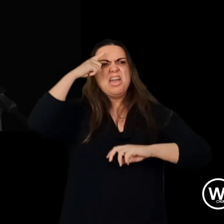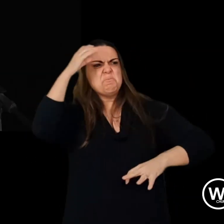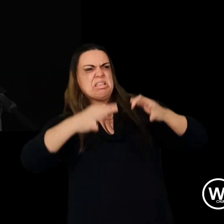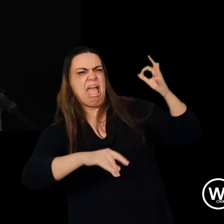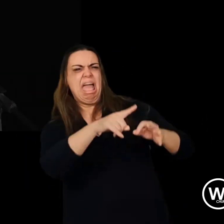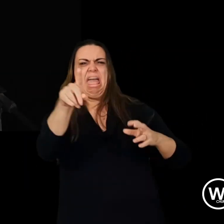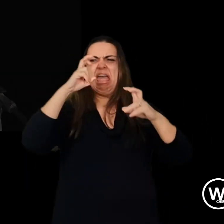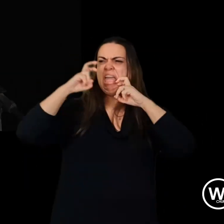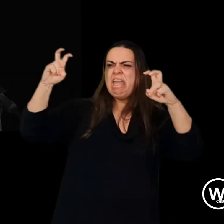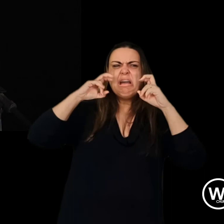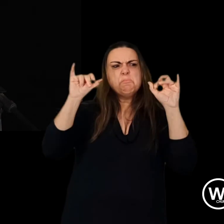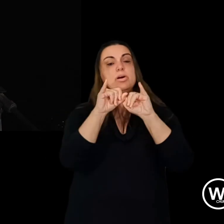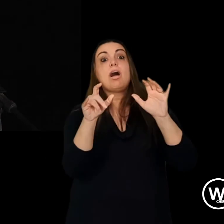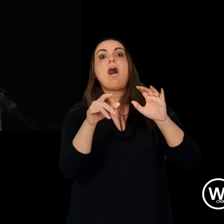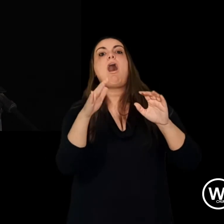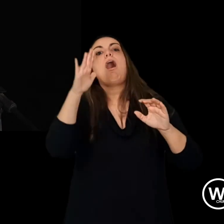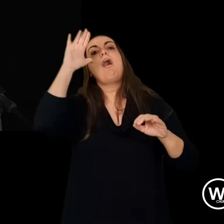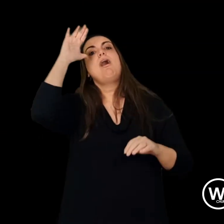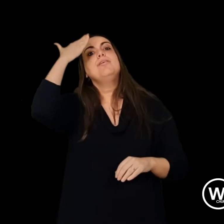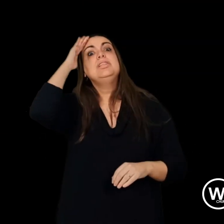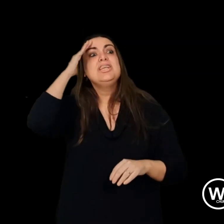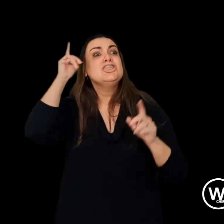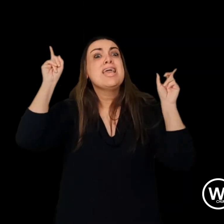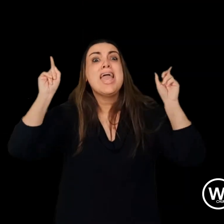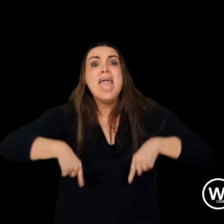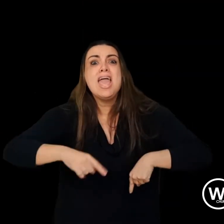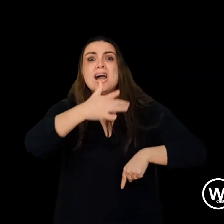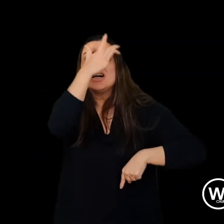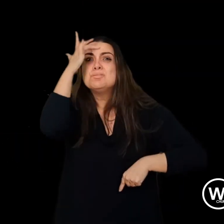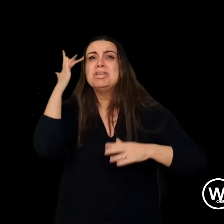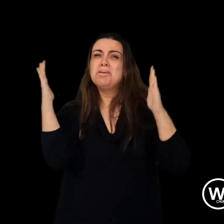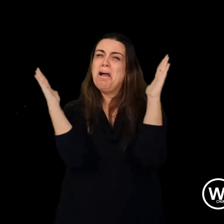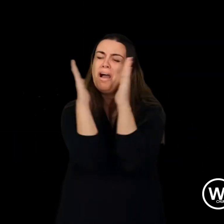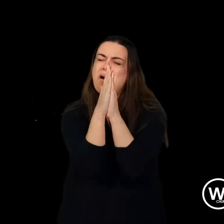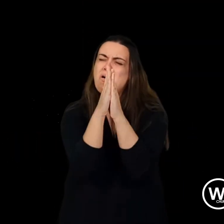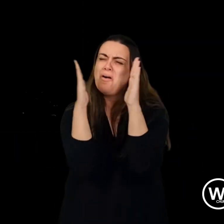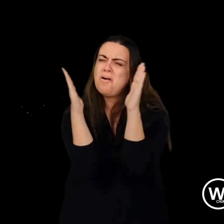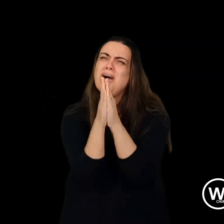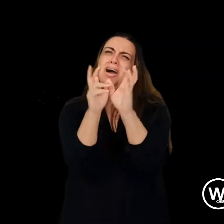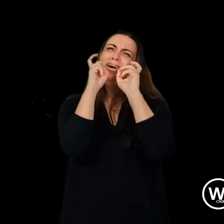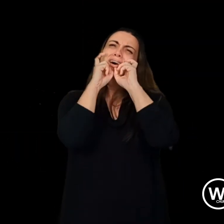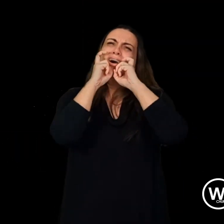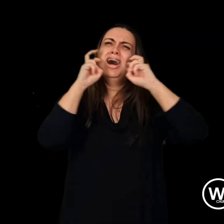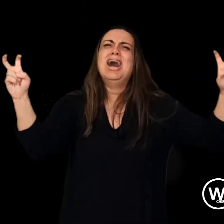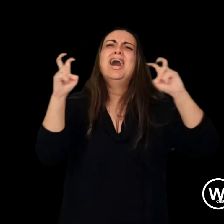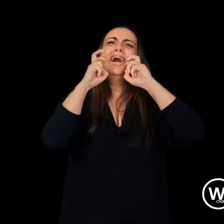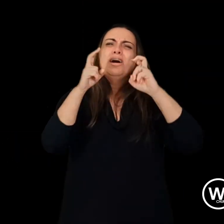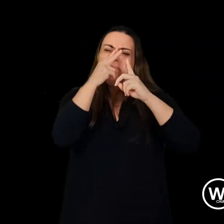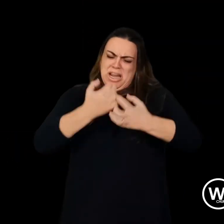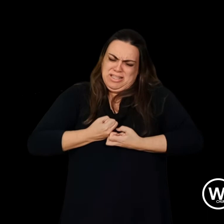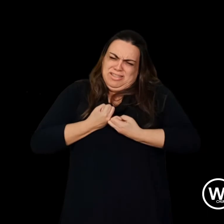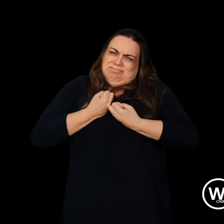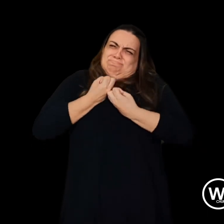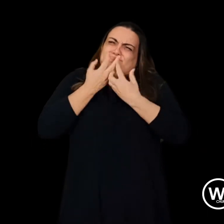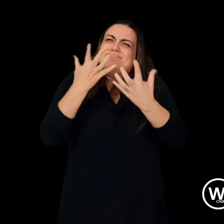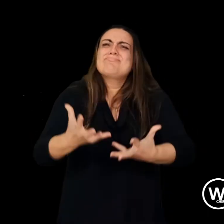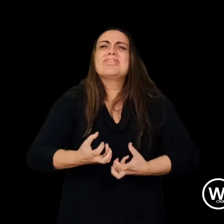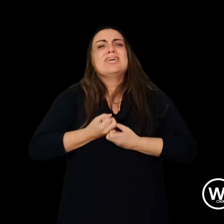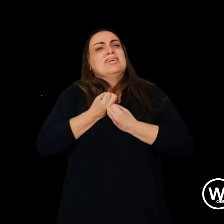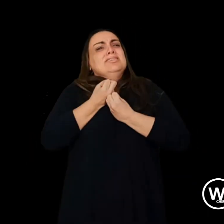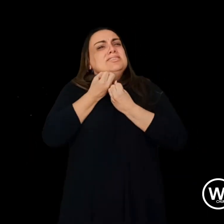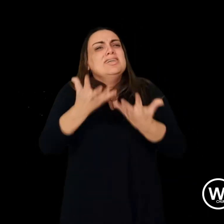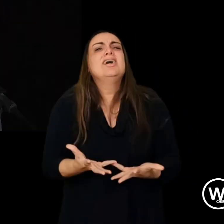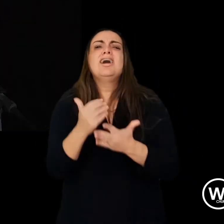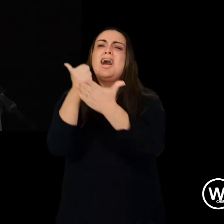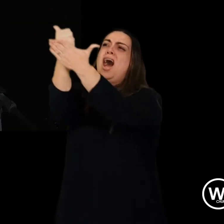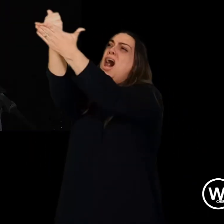pessoas estavam gritando, as pessoas estavam clamando, elas estavam demonstrando a Deus o seu alto interesse por